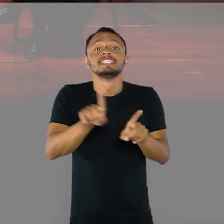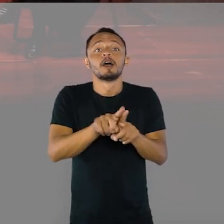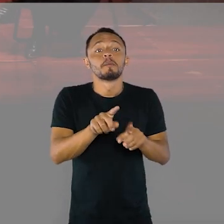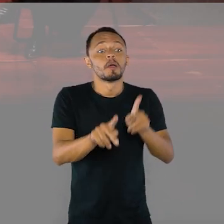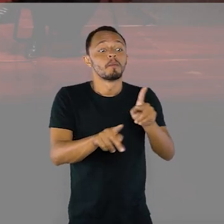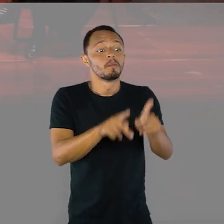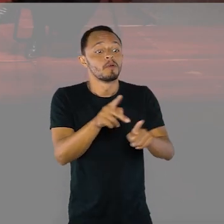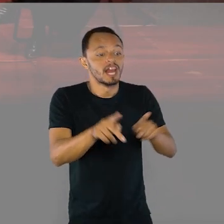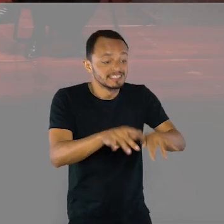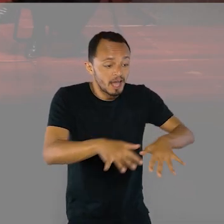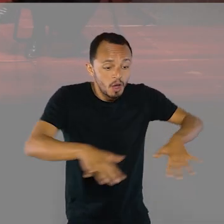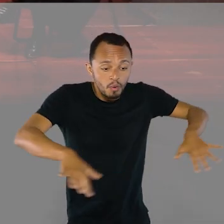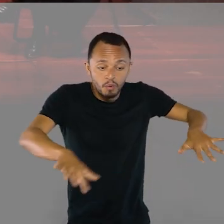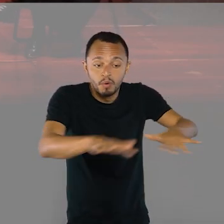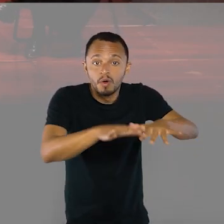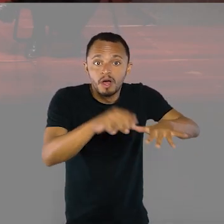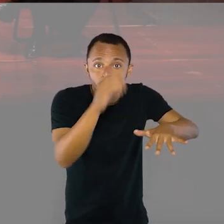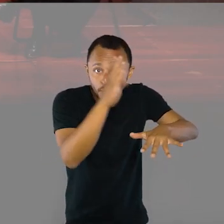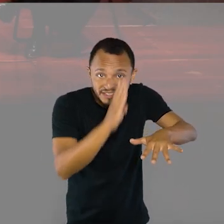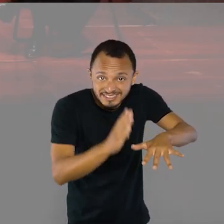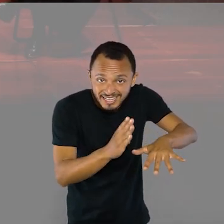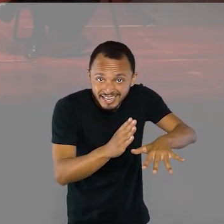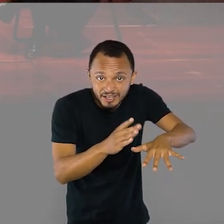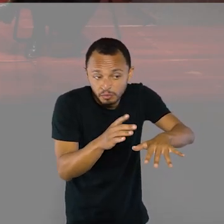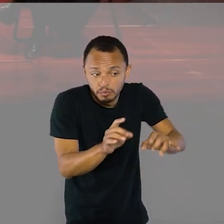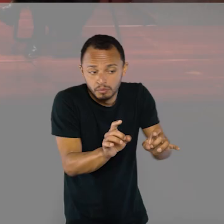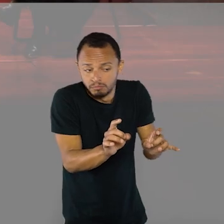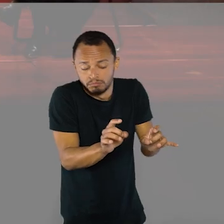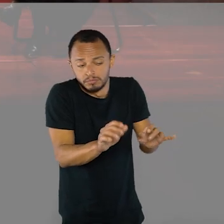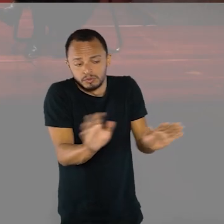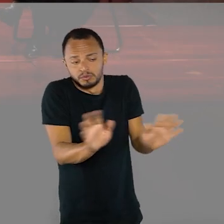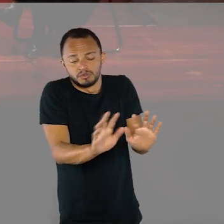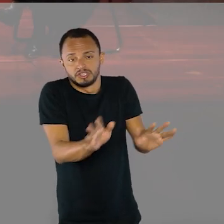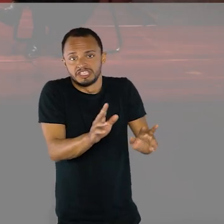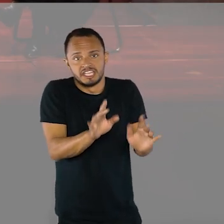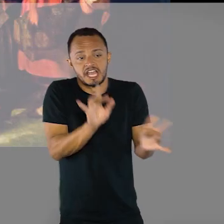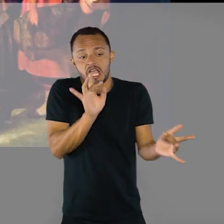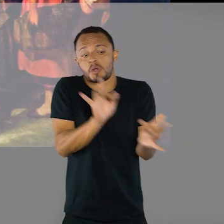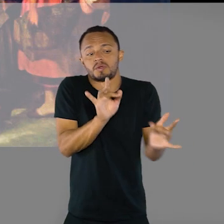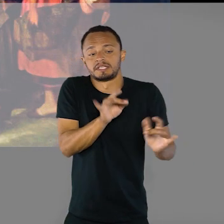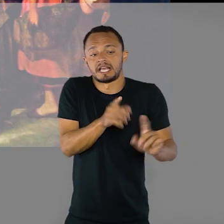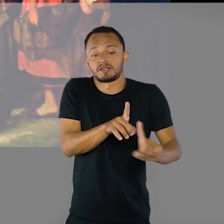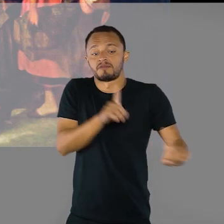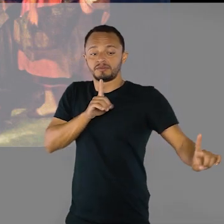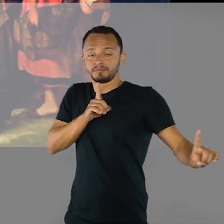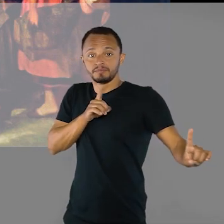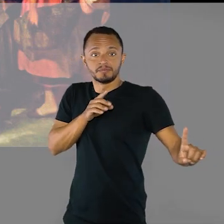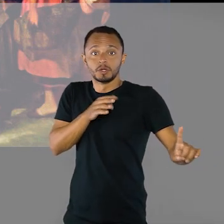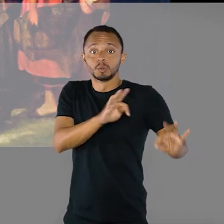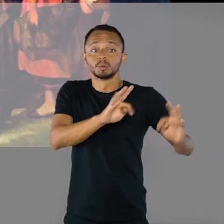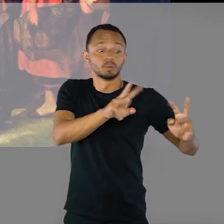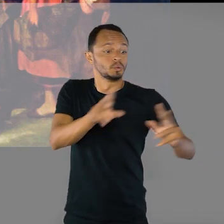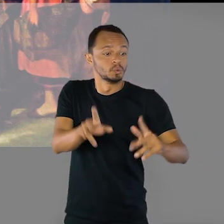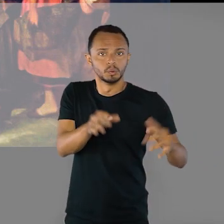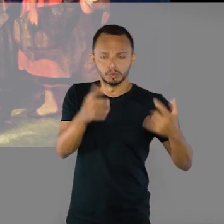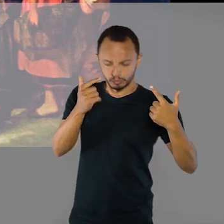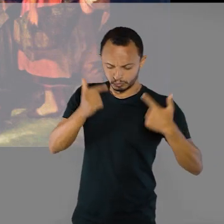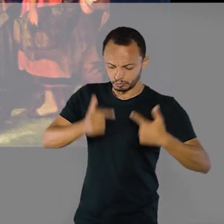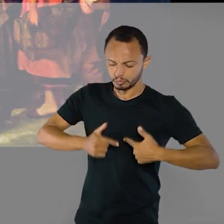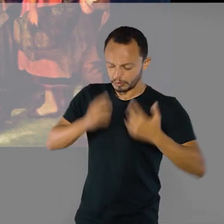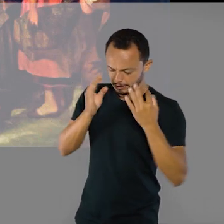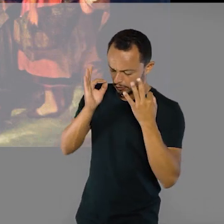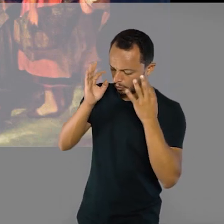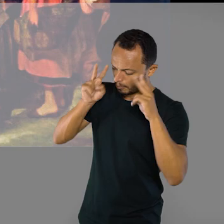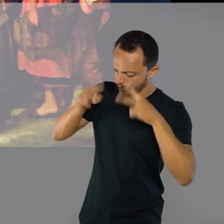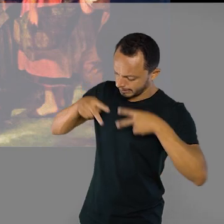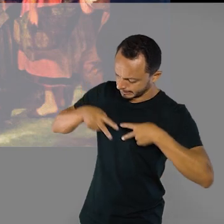brasileira. Né? Os brasileiros parecem napolitanos, se vocês estão notando aqui. Né? Todos napolitanos, muito compenetrados, mas não